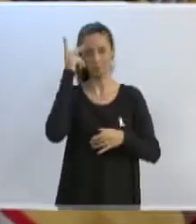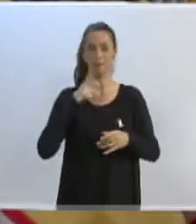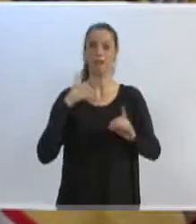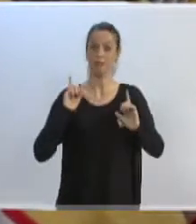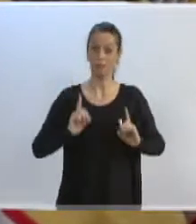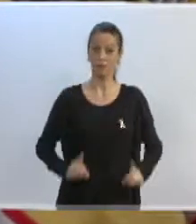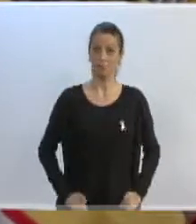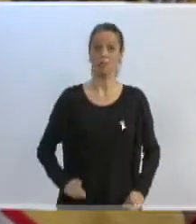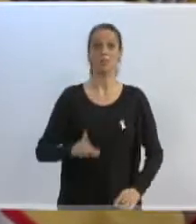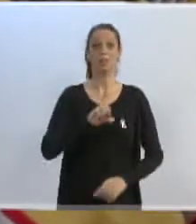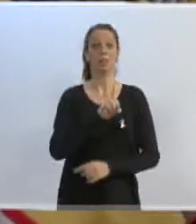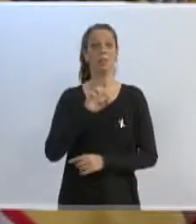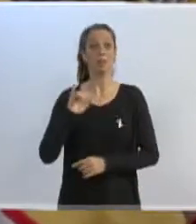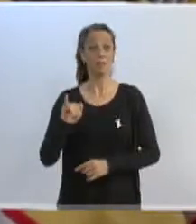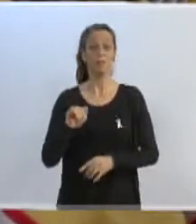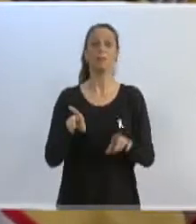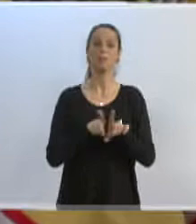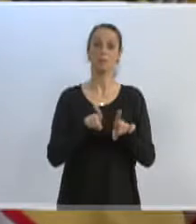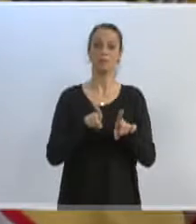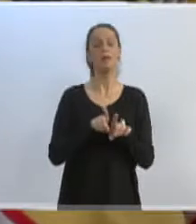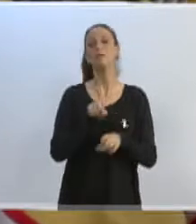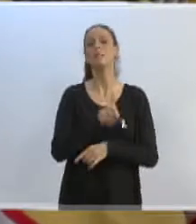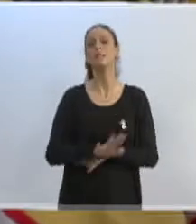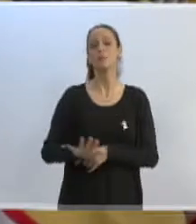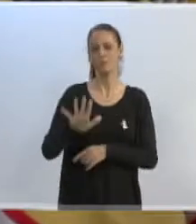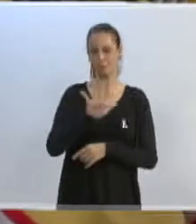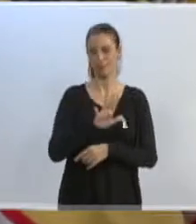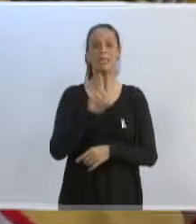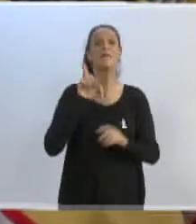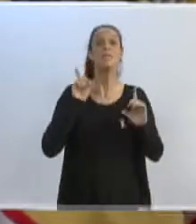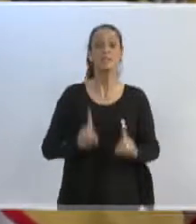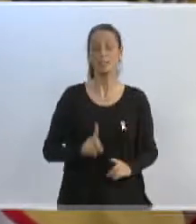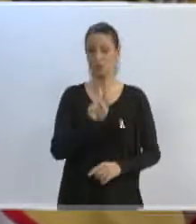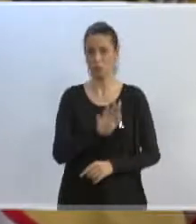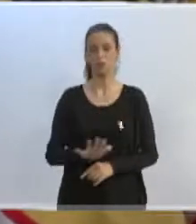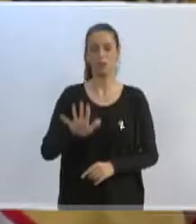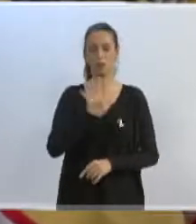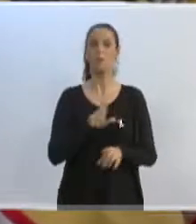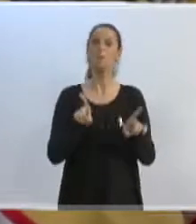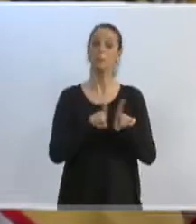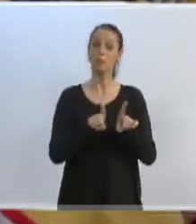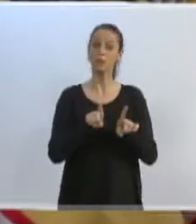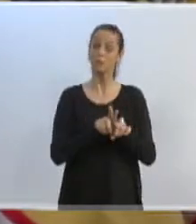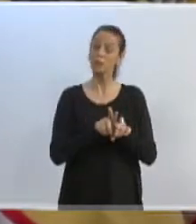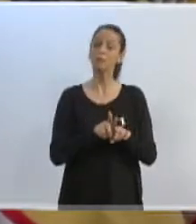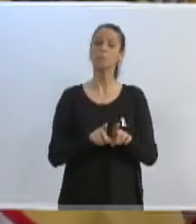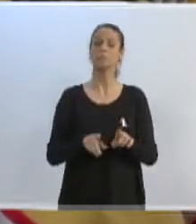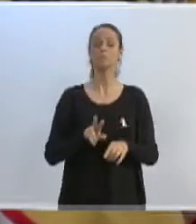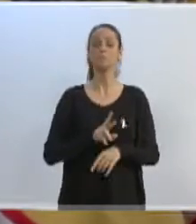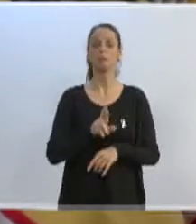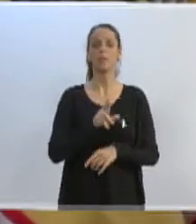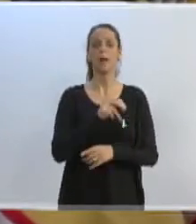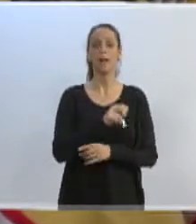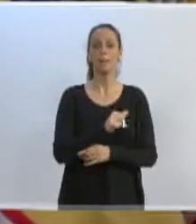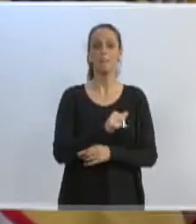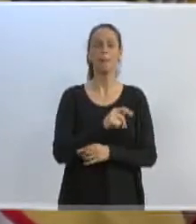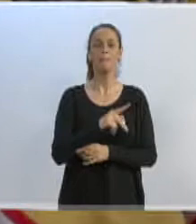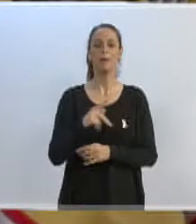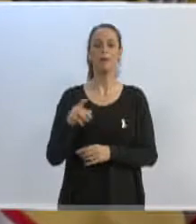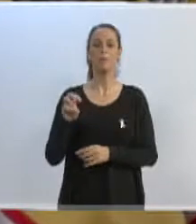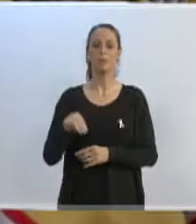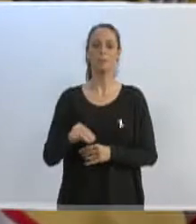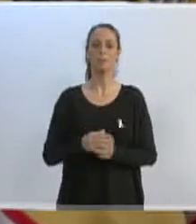deficientes intelectuais e a deficiência de forma geral, né? Agradeço também especificamente em nome da APPM, a Associação de Amigos, Pais e